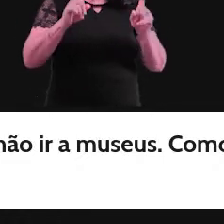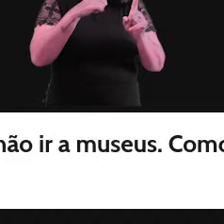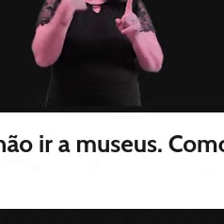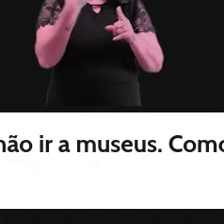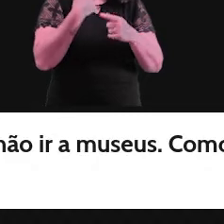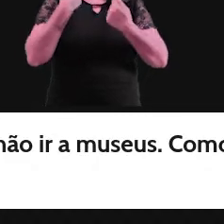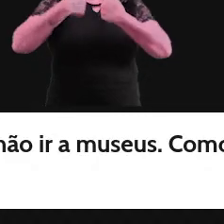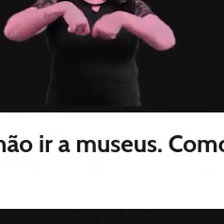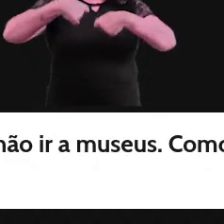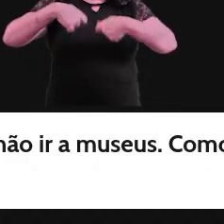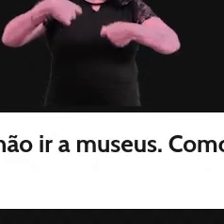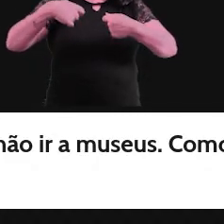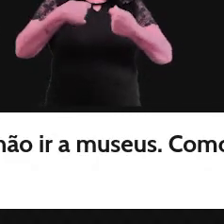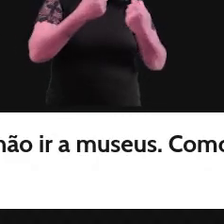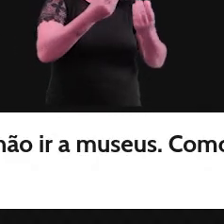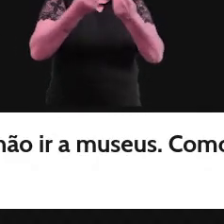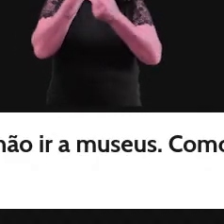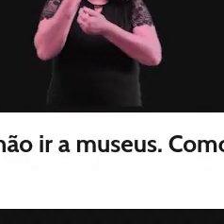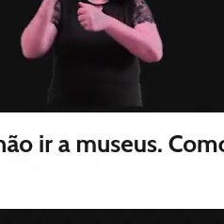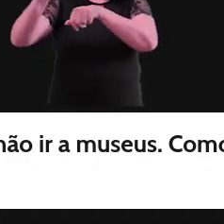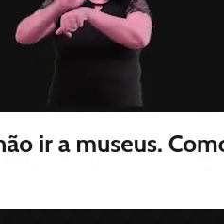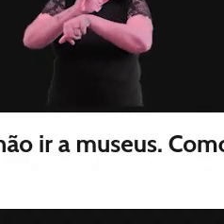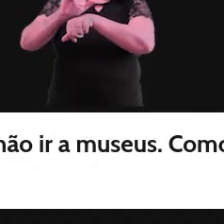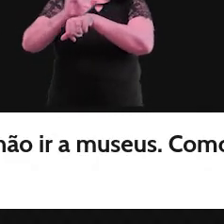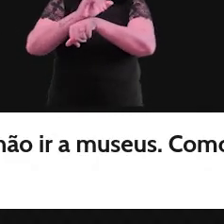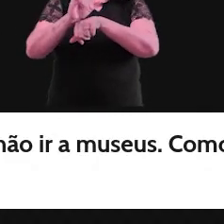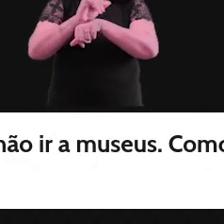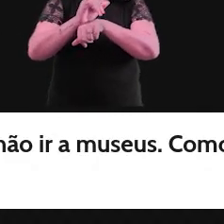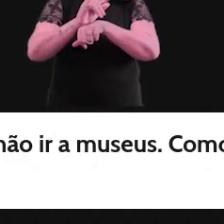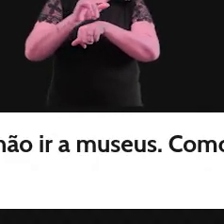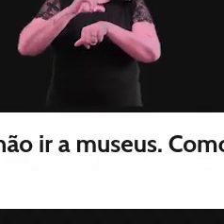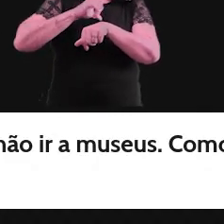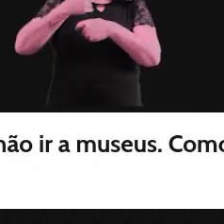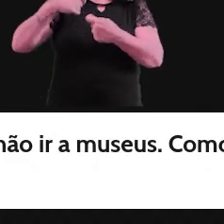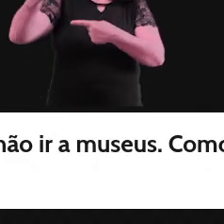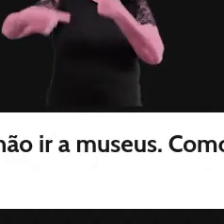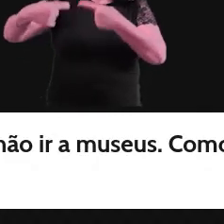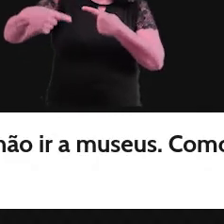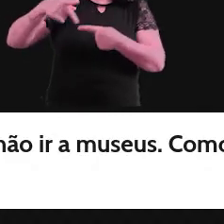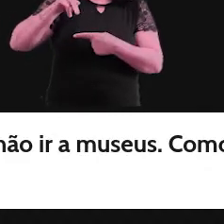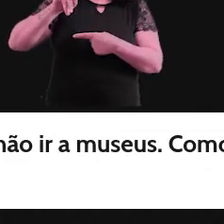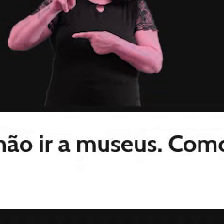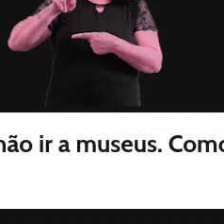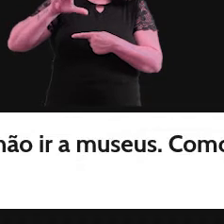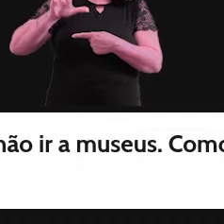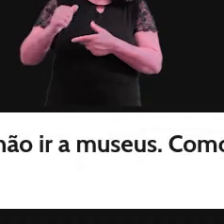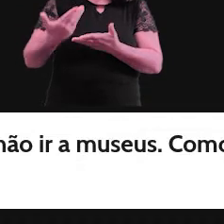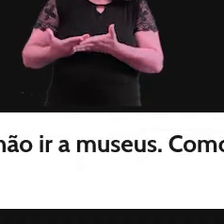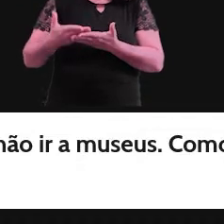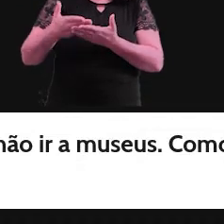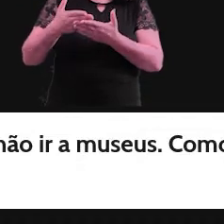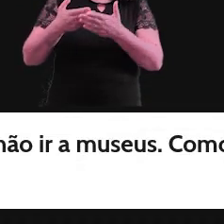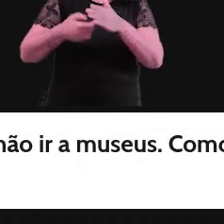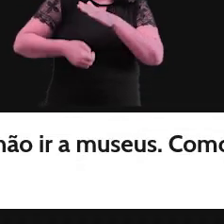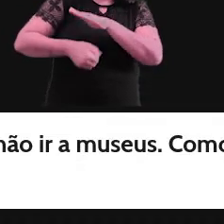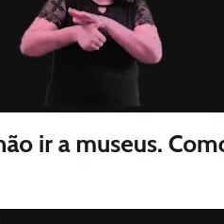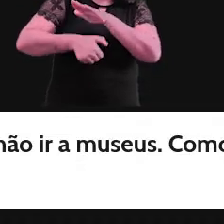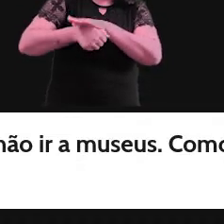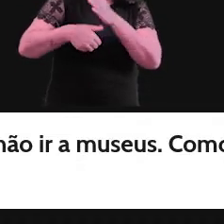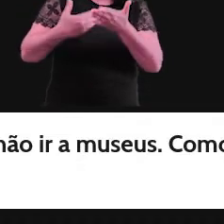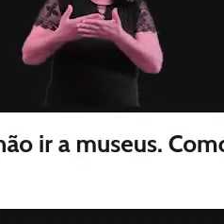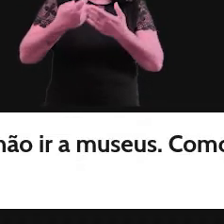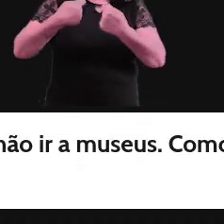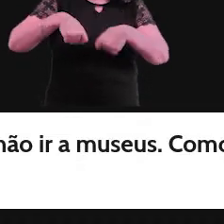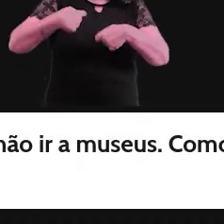perspectiva, mas a gente ainda precisa de muitas outras estratégias, e isso demanda política pública, isso demanda investimento, isso